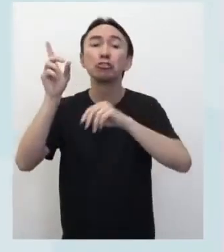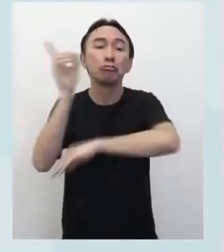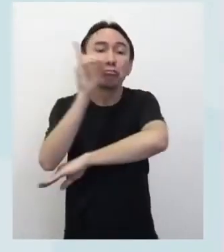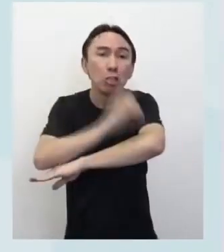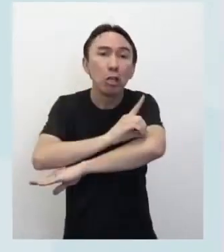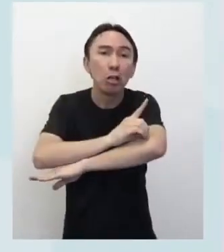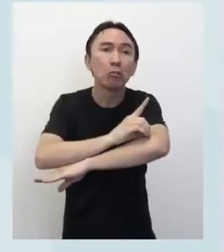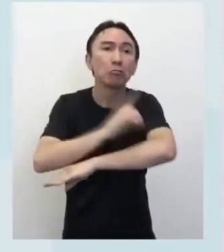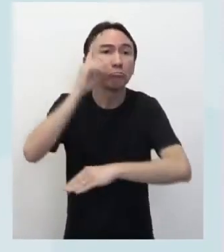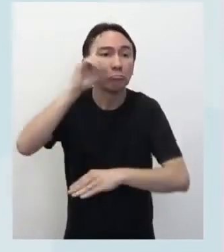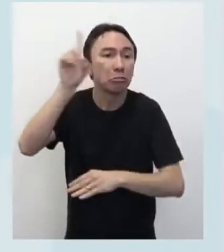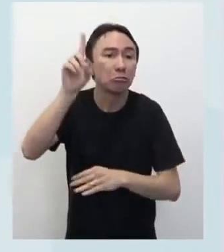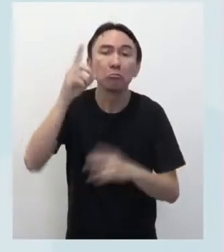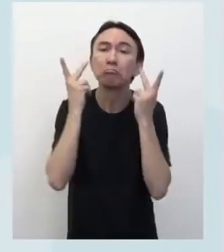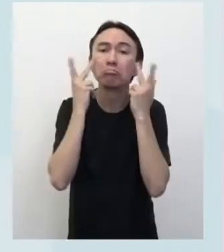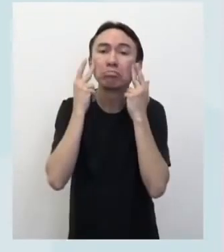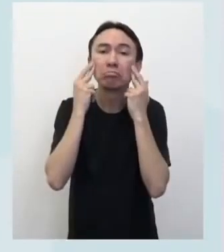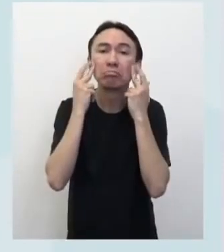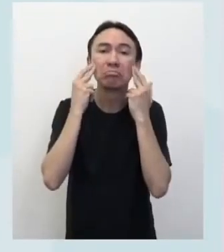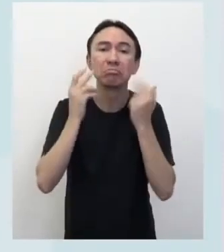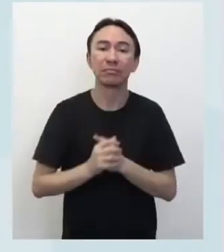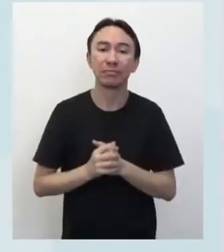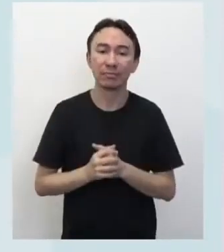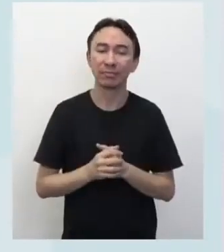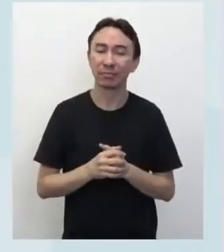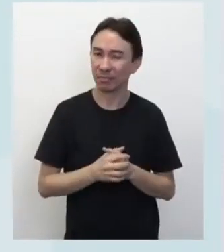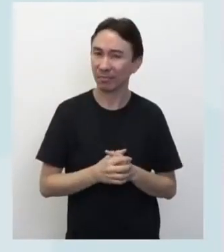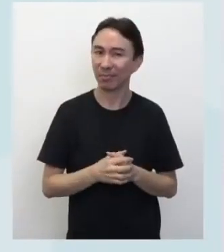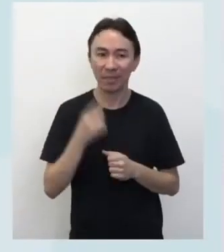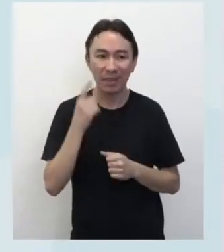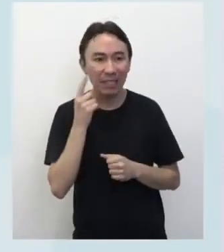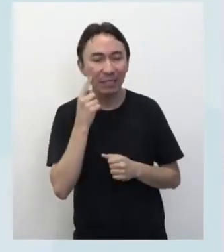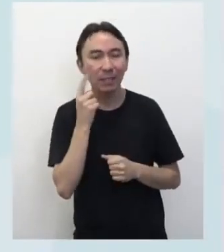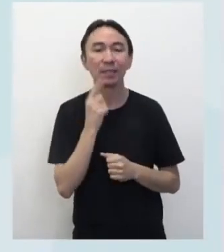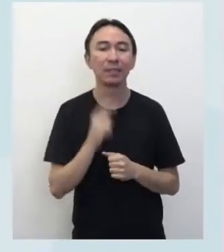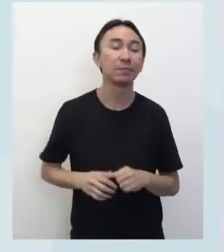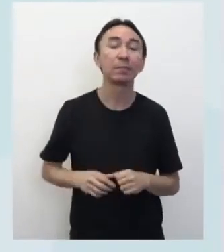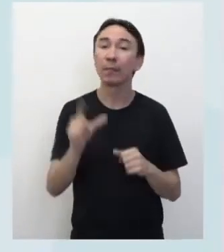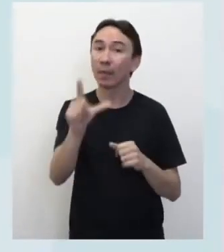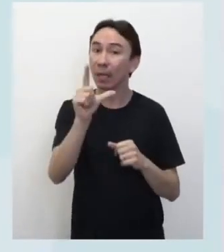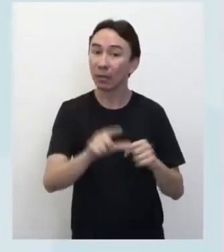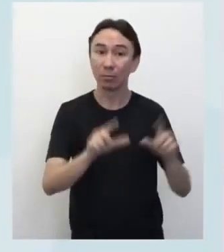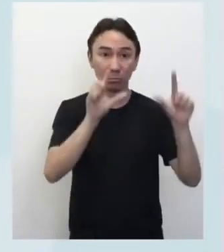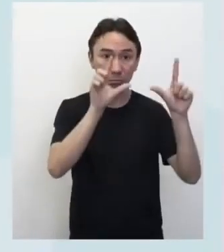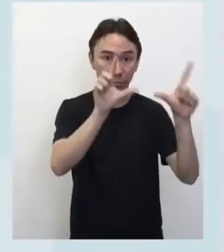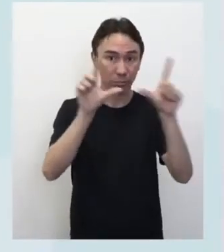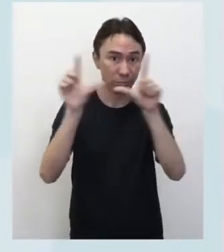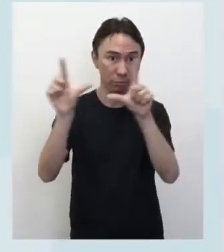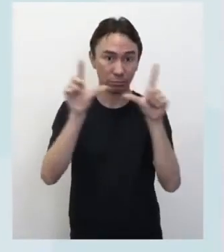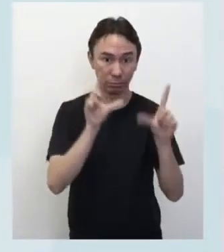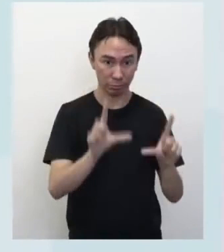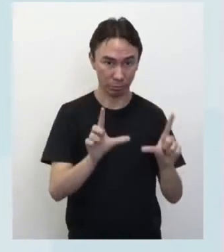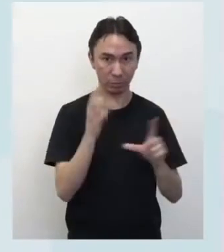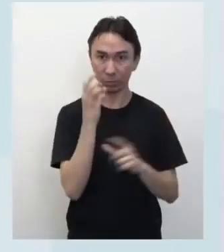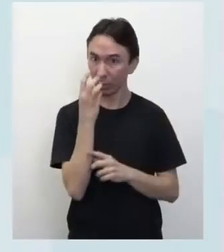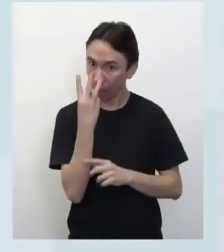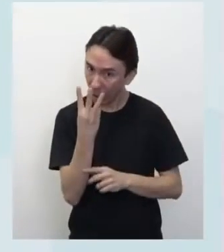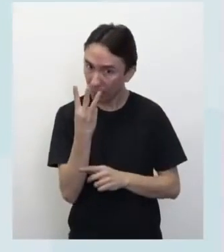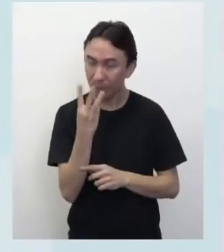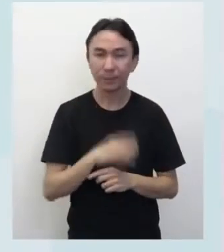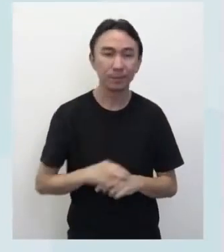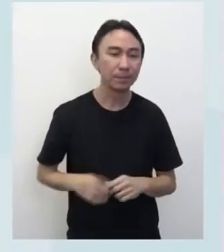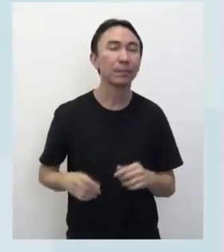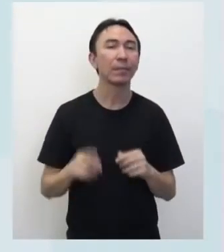Reticências. Continuando. Aí a gente tem 3 cenas aí, tá bom? Eu vou descrever primeiro o que tem aí nessas